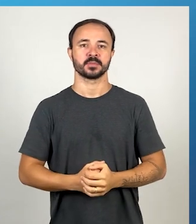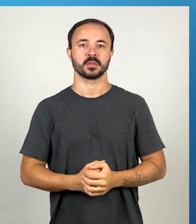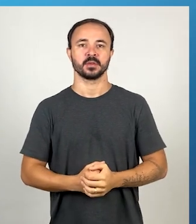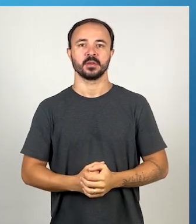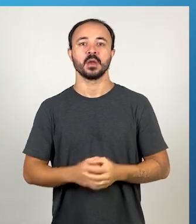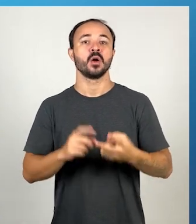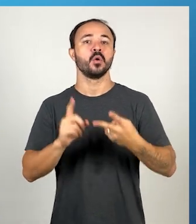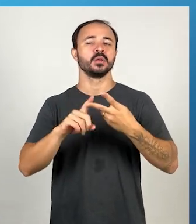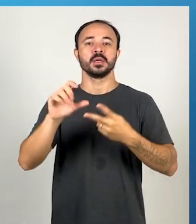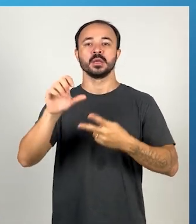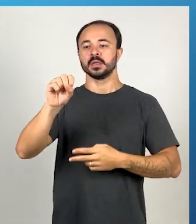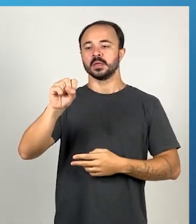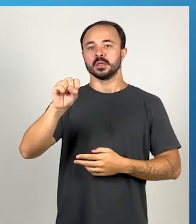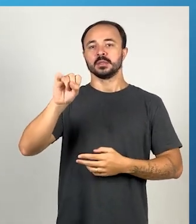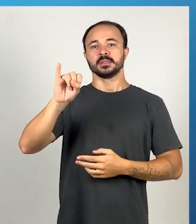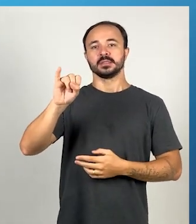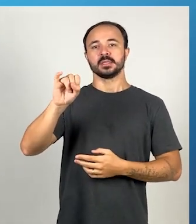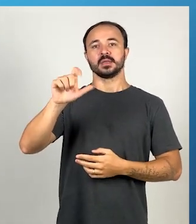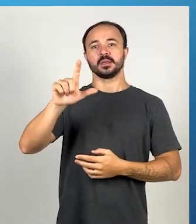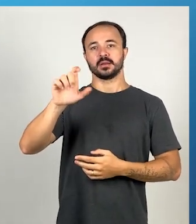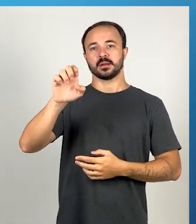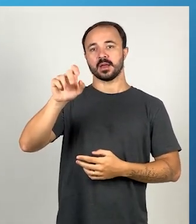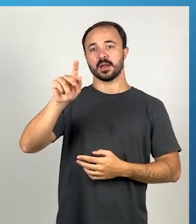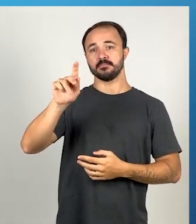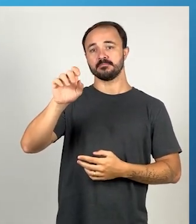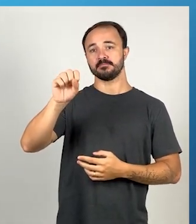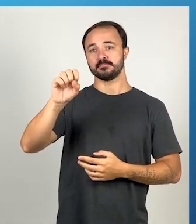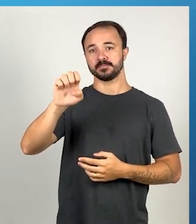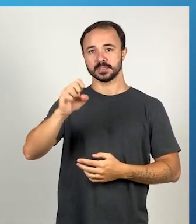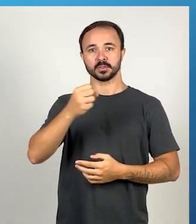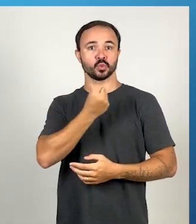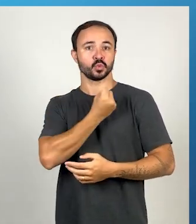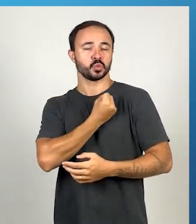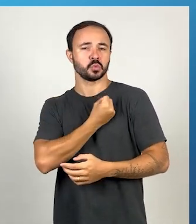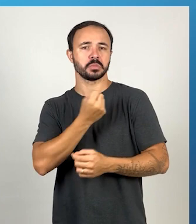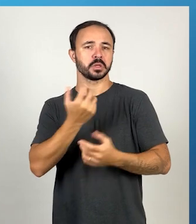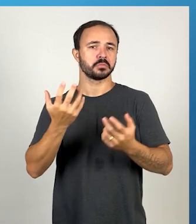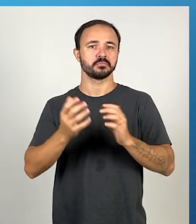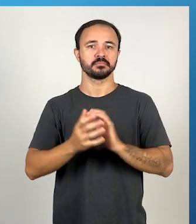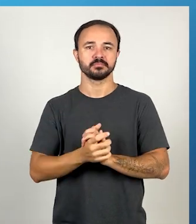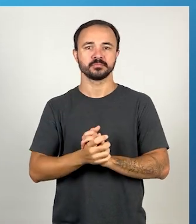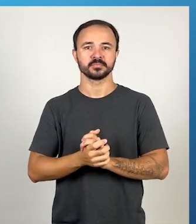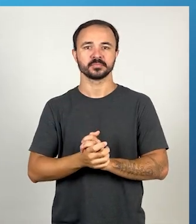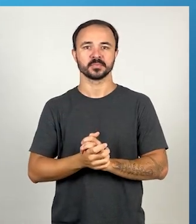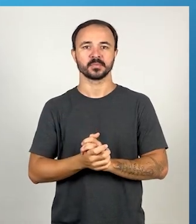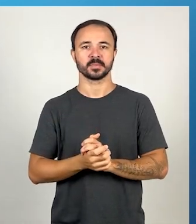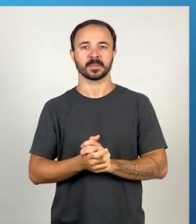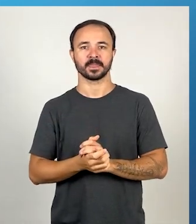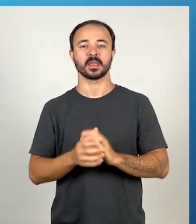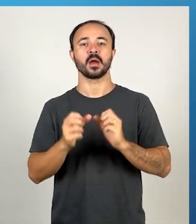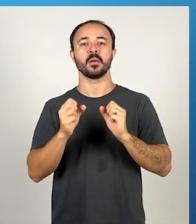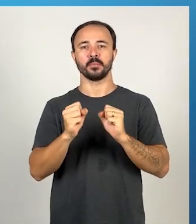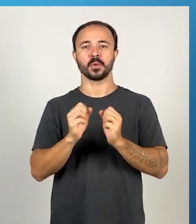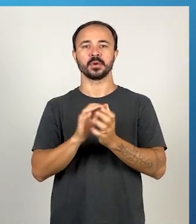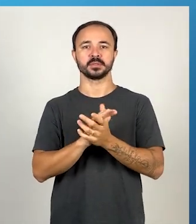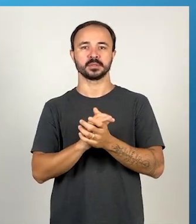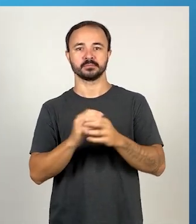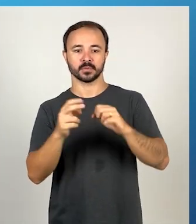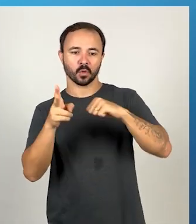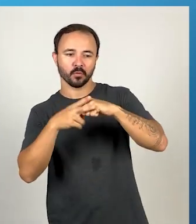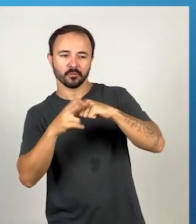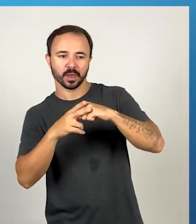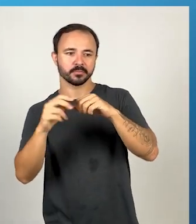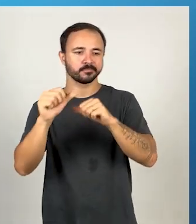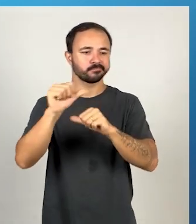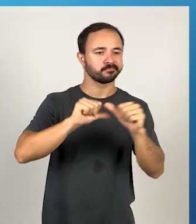A silepse de número ocorre quando o sujeito é coletivo e o verbo passa a fazer concordância no plural, pois